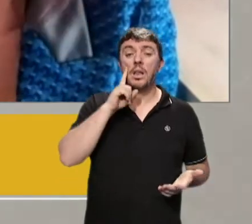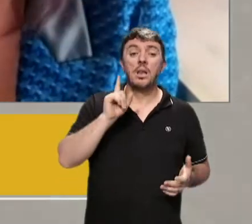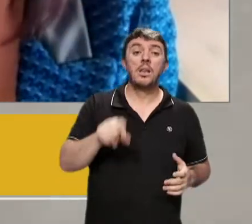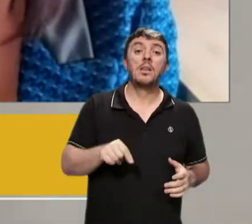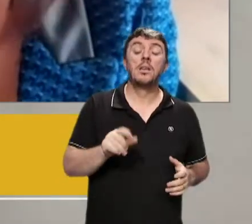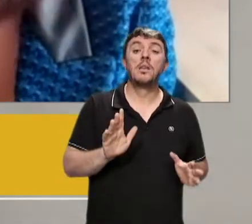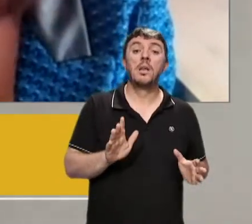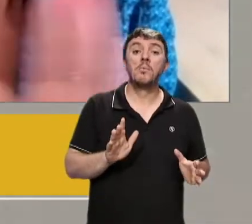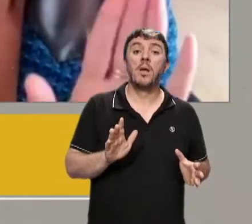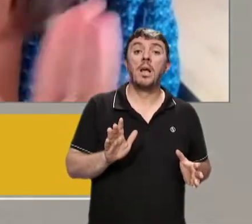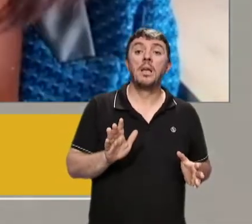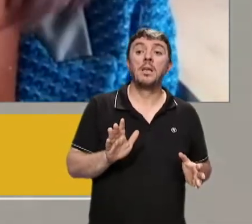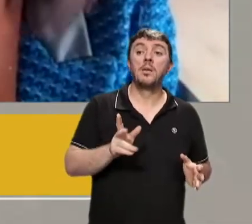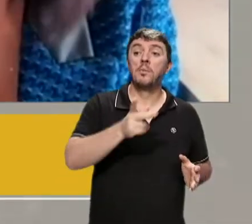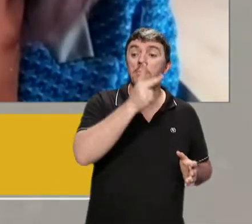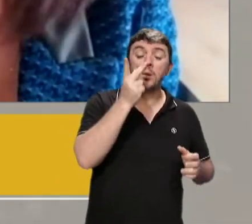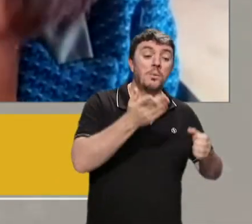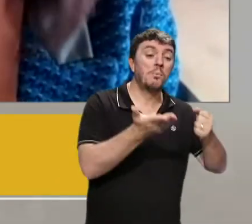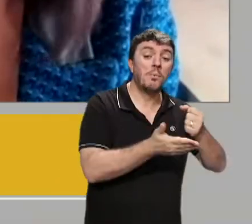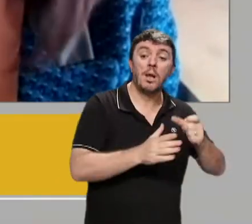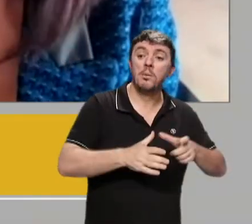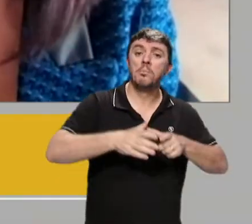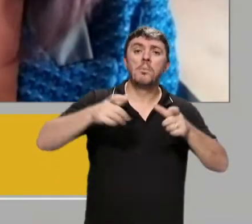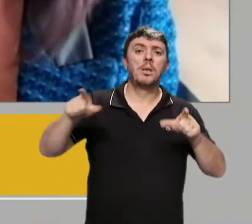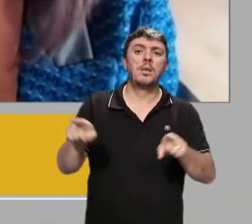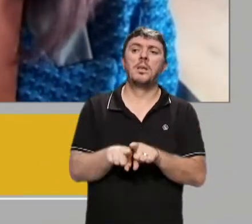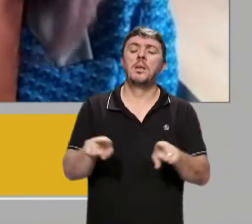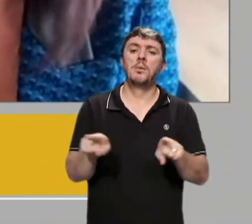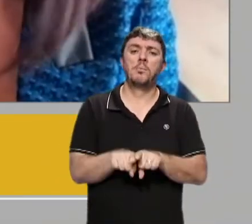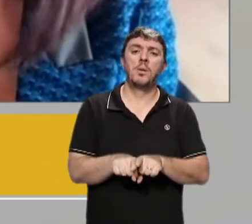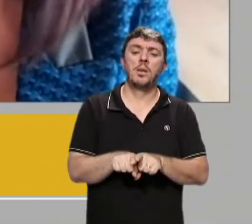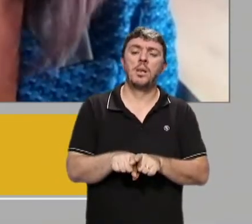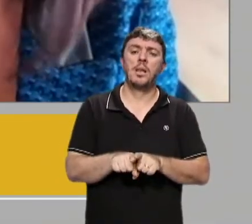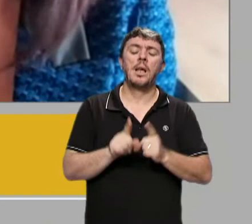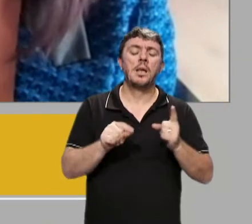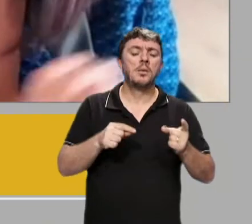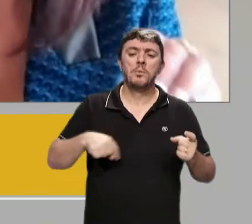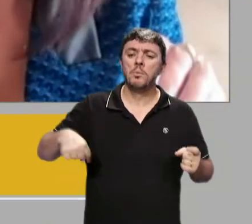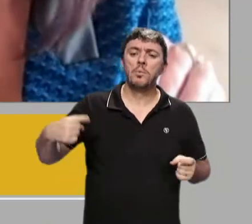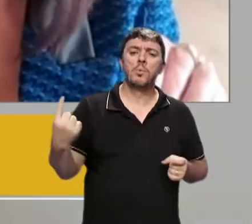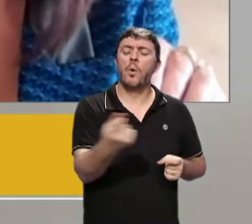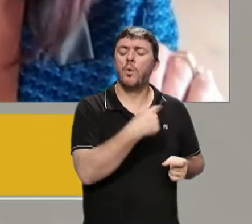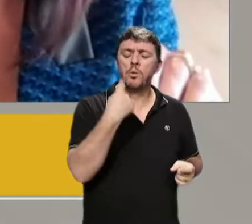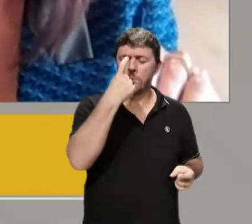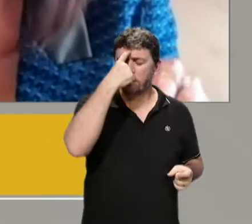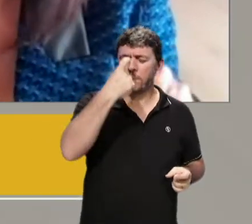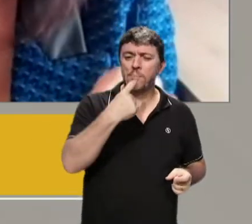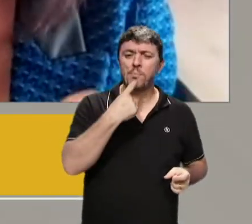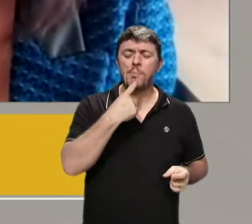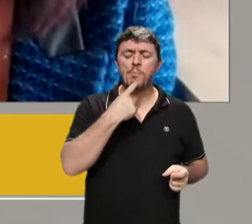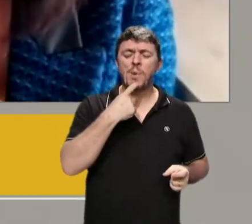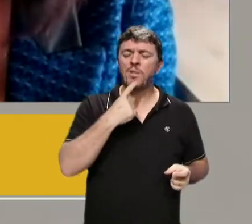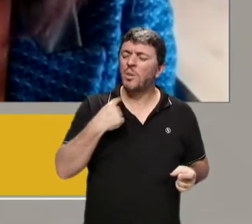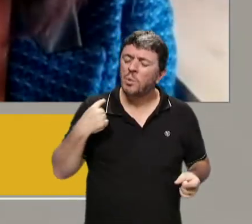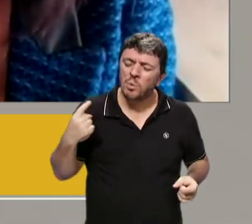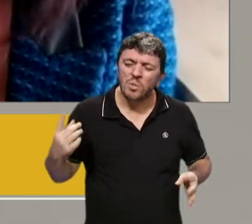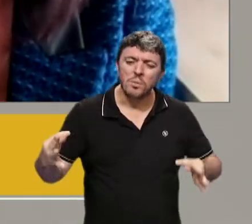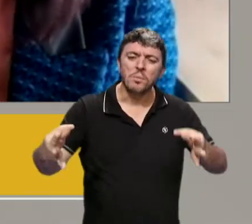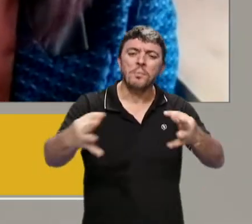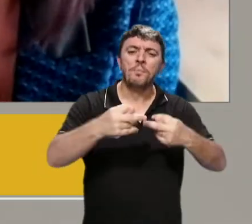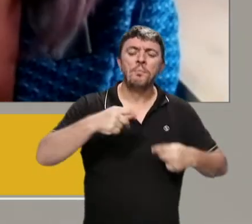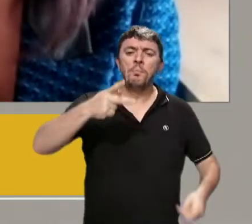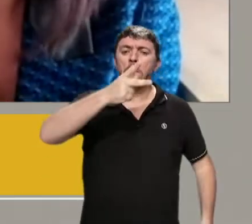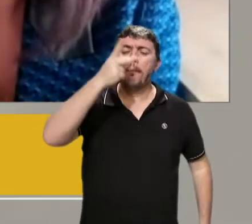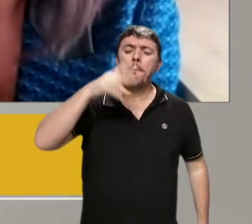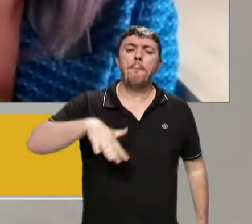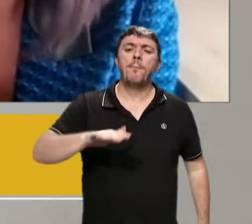também deve ter mexido, né? Com certeza, isso abala todas as contas, da pequena à grande, né? Porque como que você